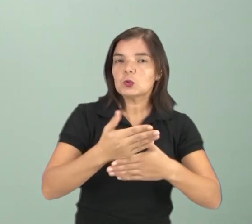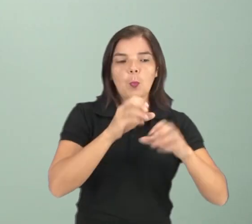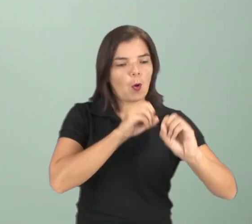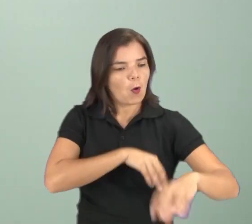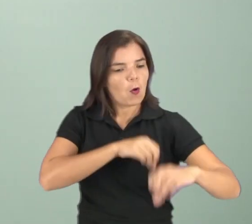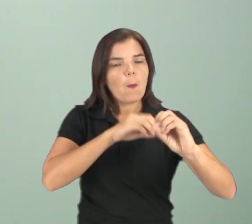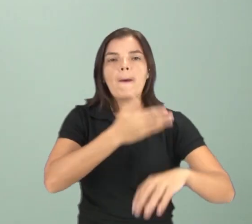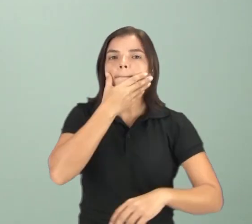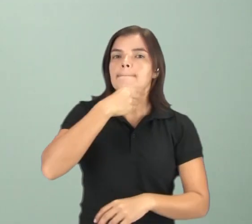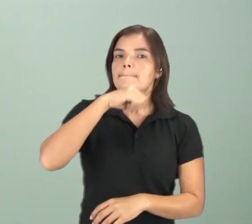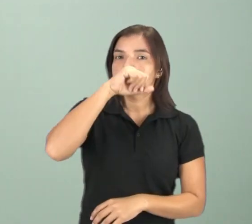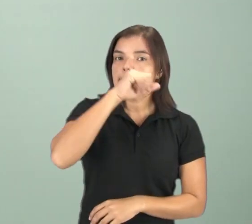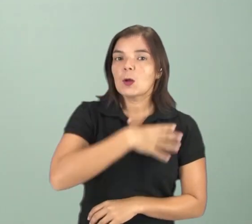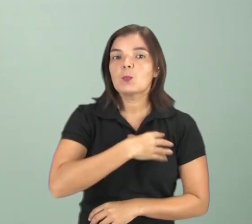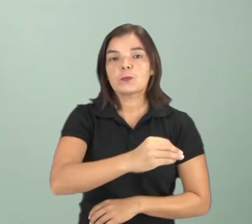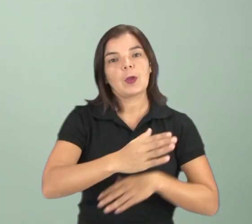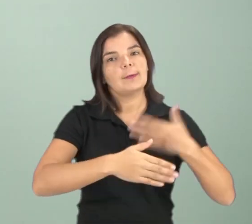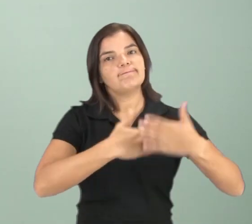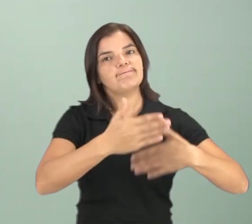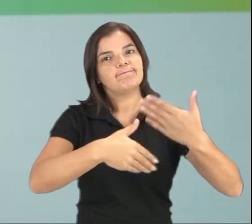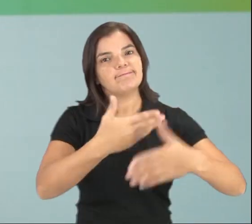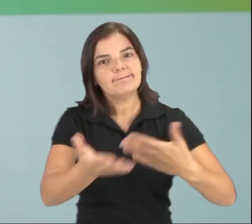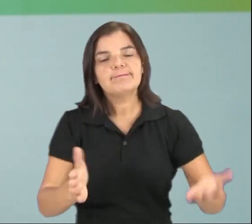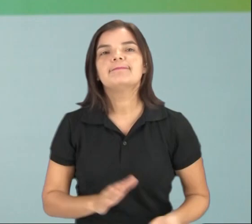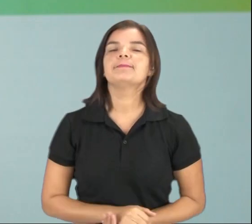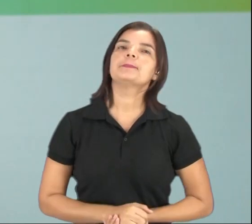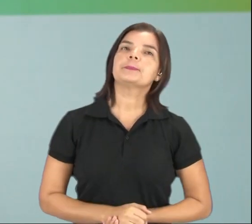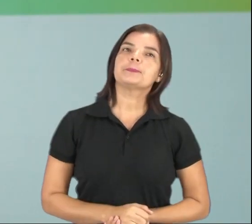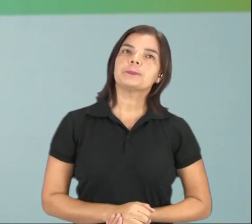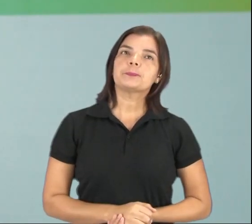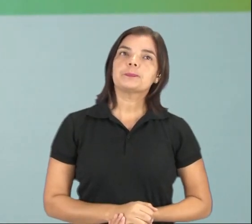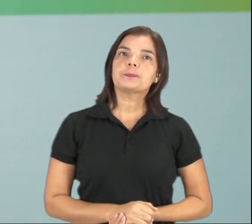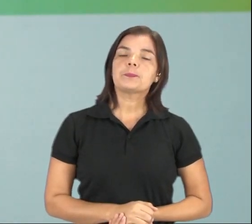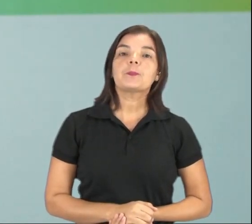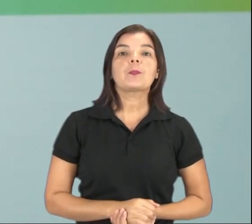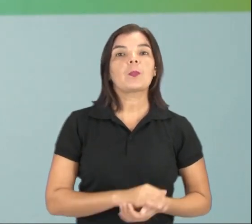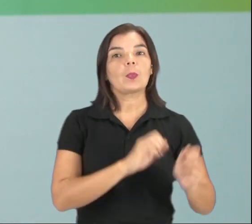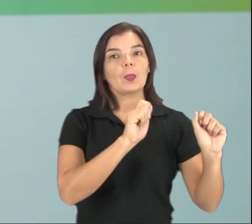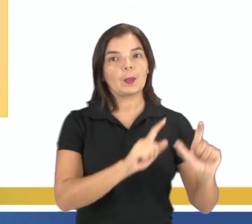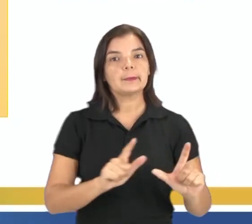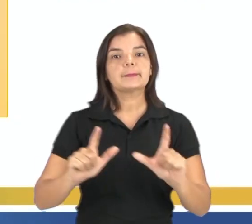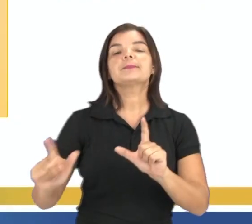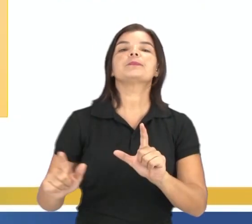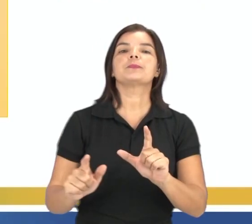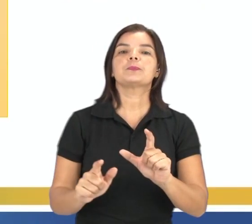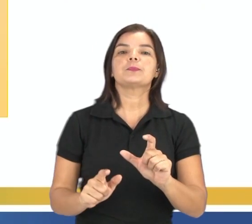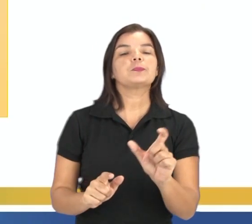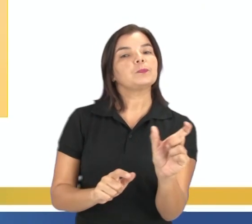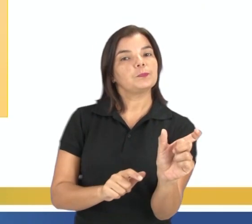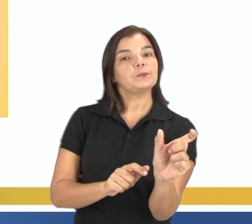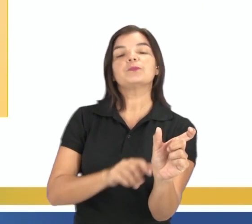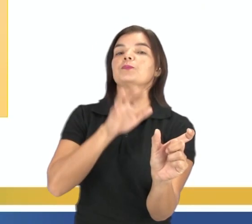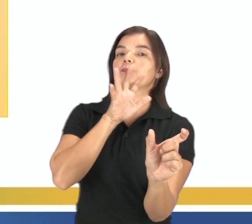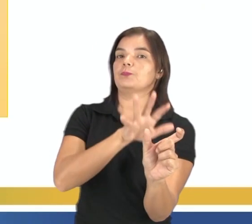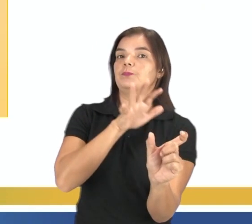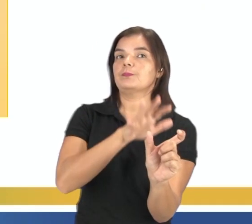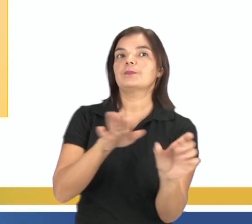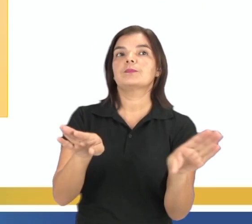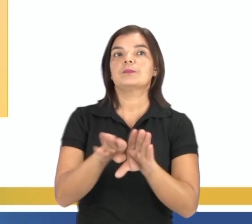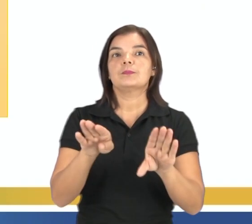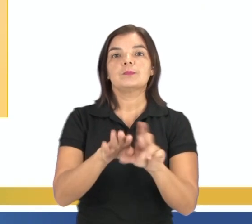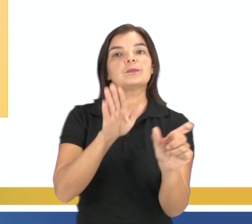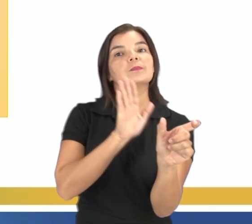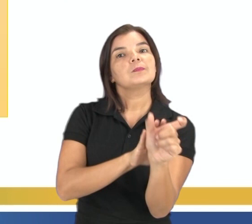pai para filho e assim posteriormente, tá? Agora acompanha comigo aí denotação e conotação